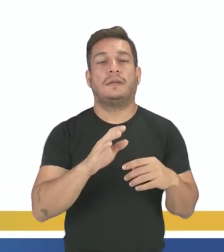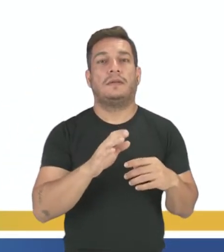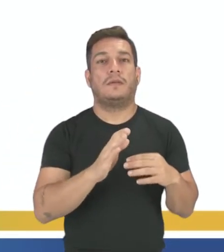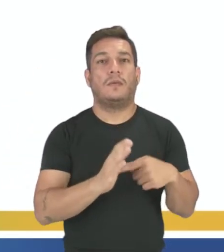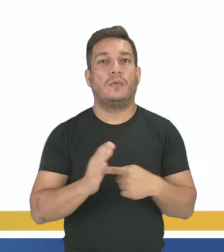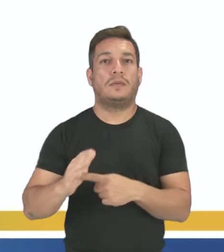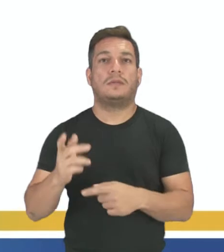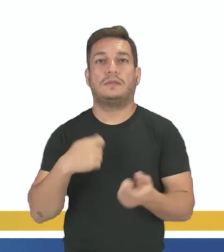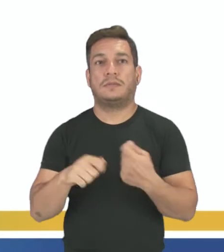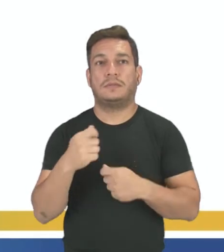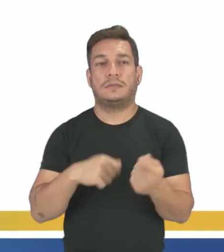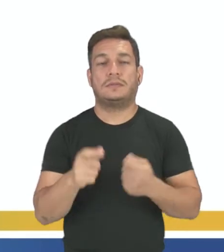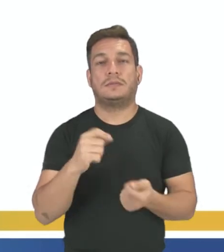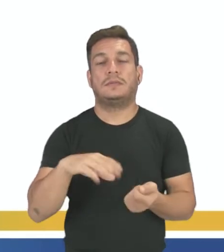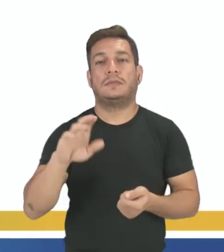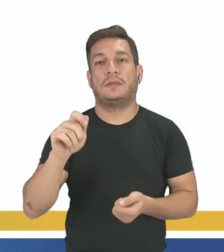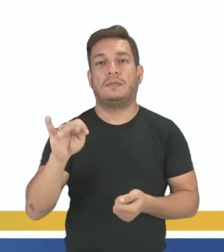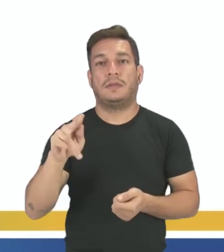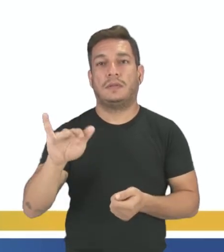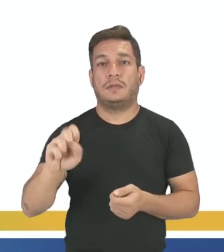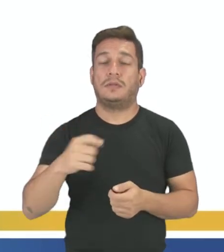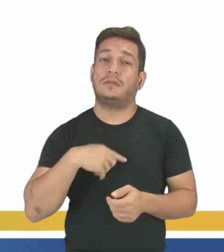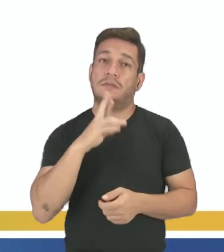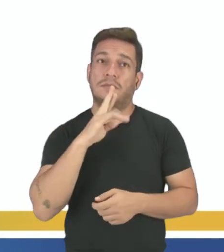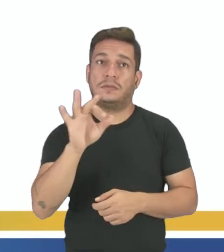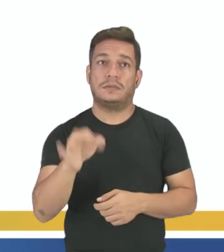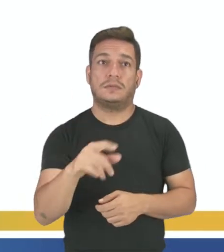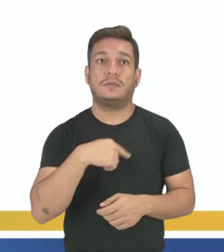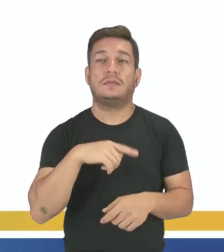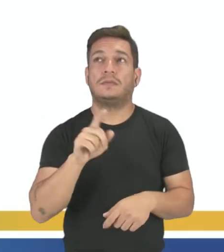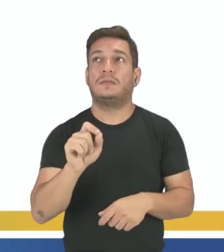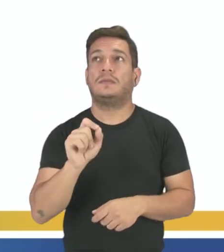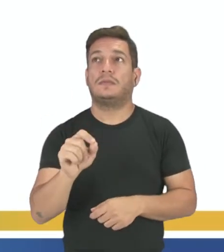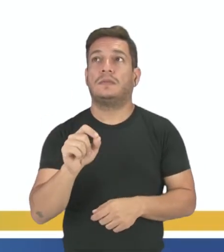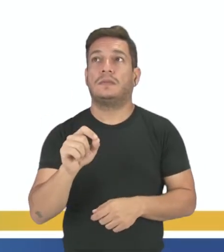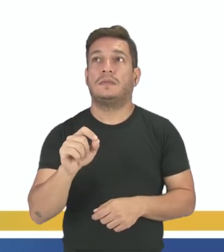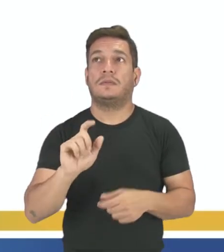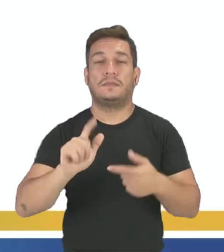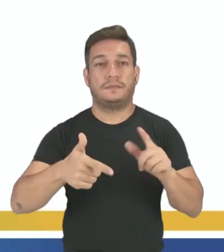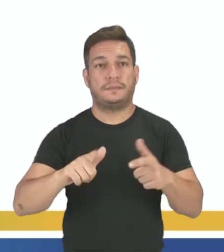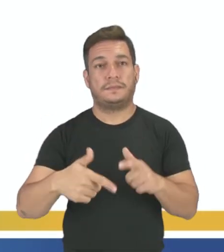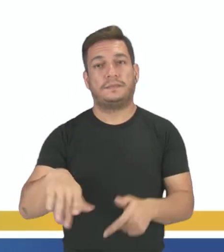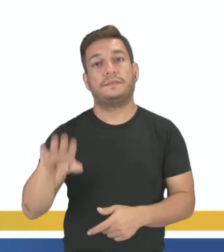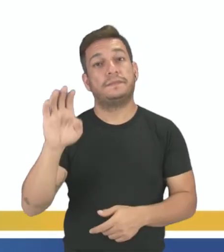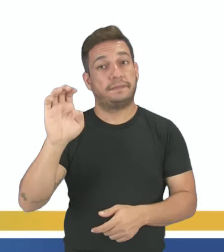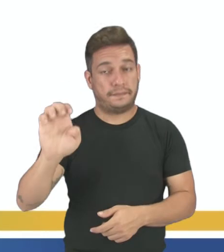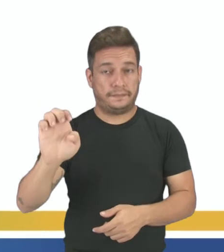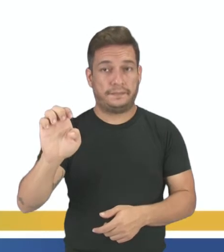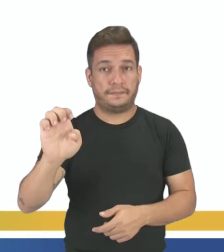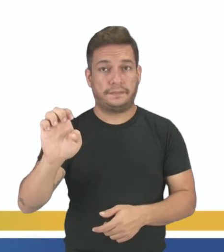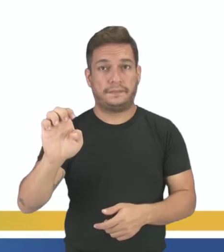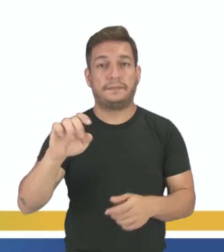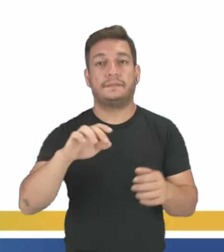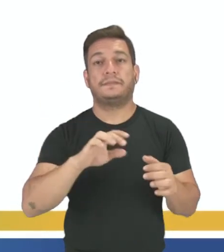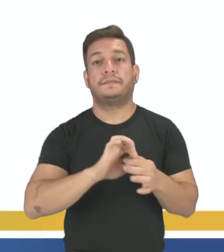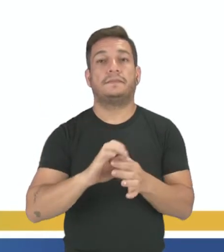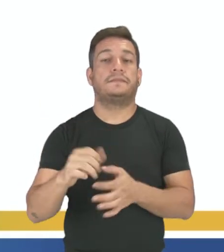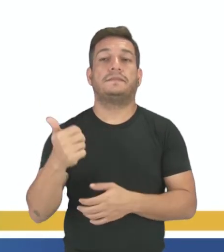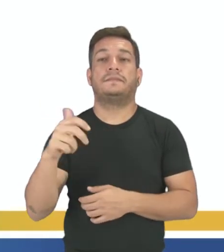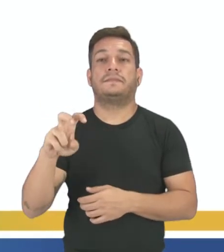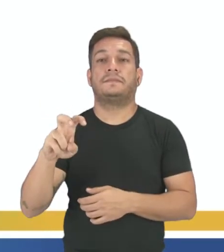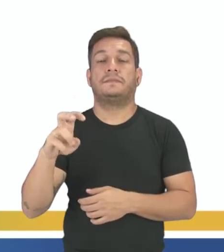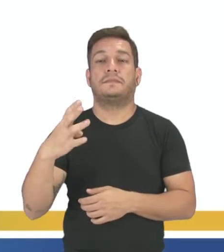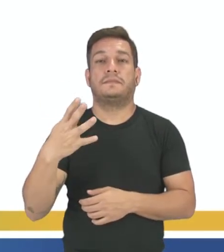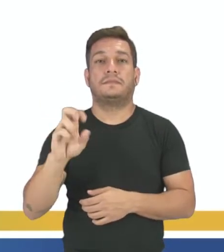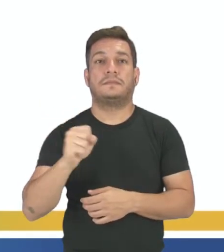administração das capitanias. Então, a nossa única resposta correta nesse contexto de 1548